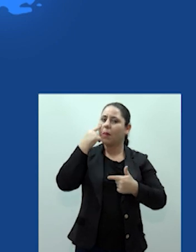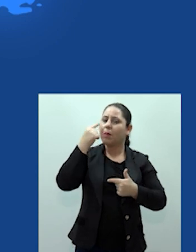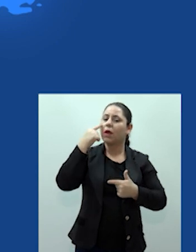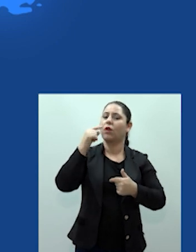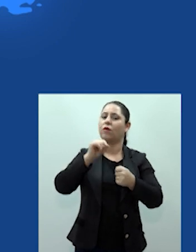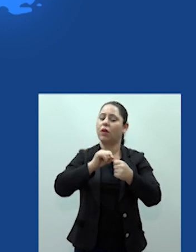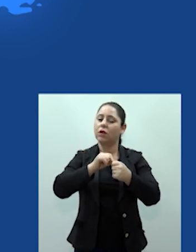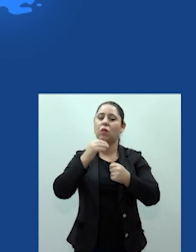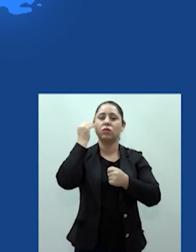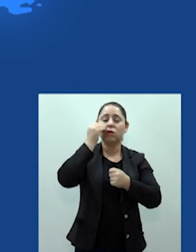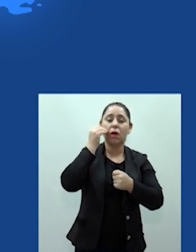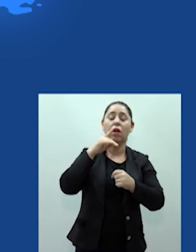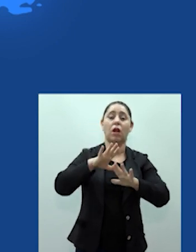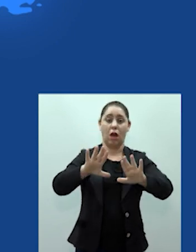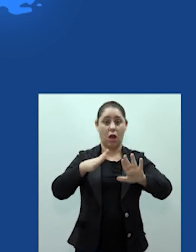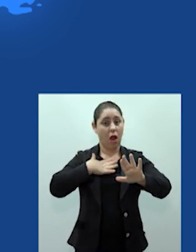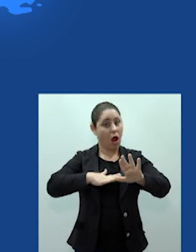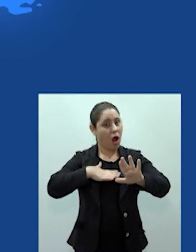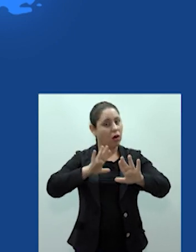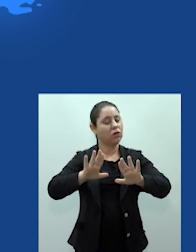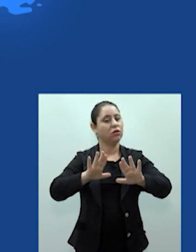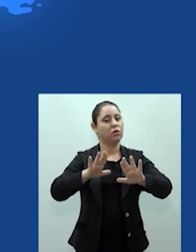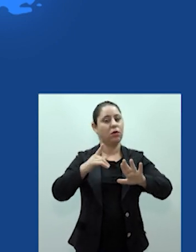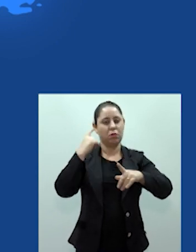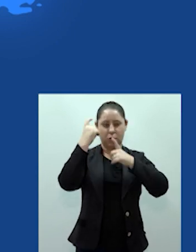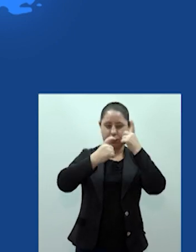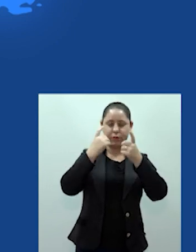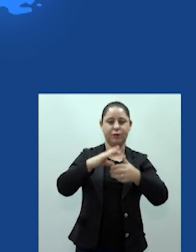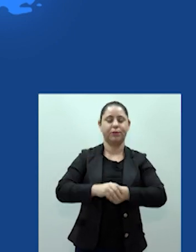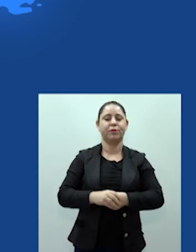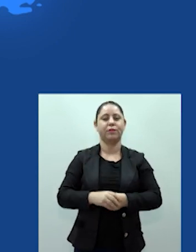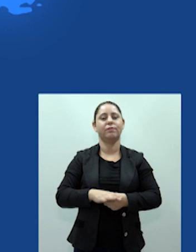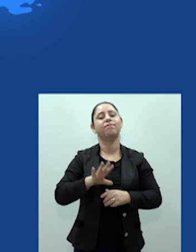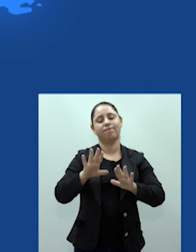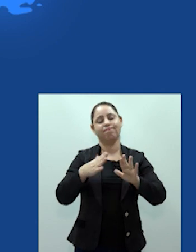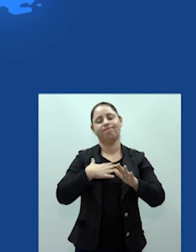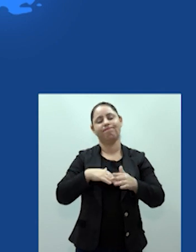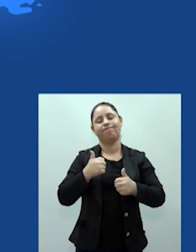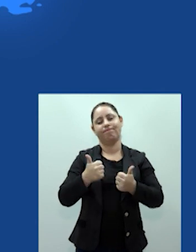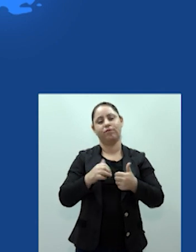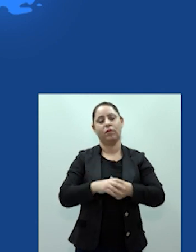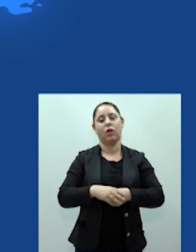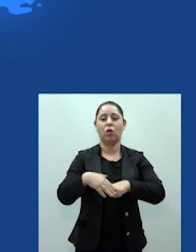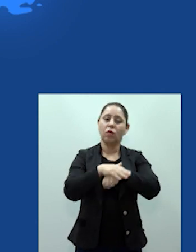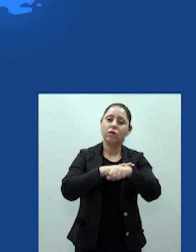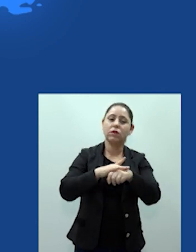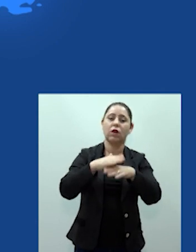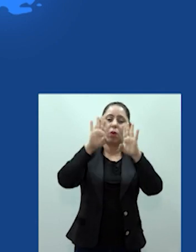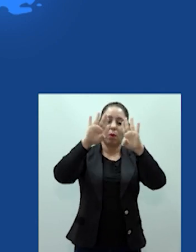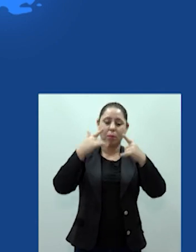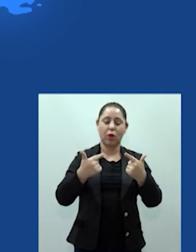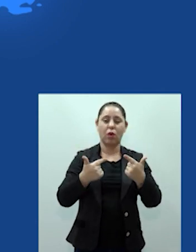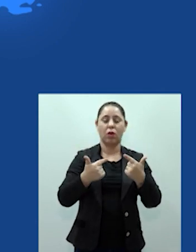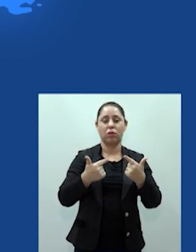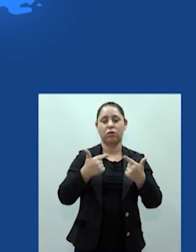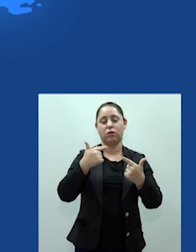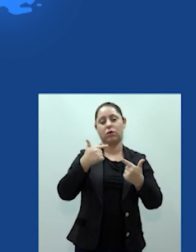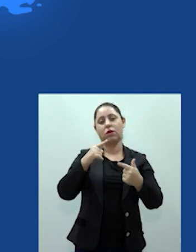pode, deixa eu ver se não é perigoso, e não sei o que, não vai fazer arte e tudo mais, ficou toda preocupada. Aí eu peguei e falei, tá. Aí eu conversei com um biólogo